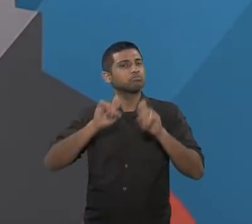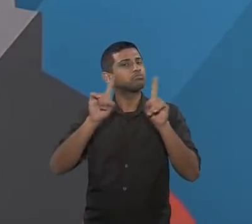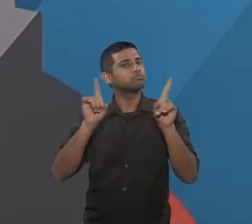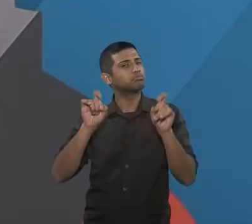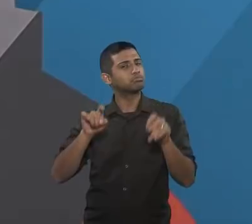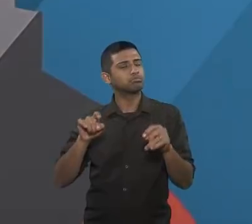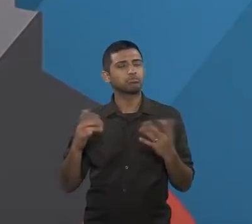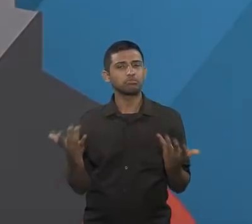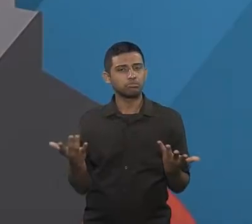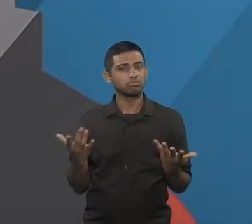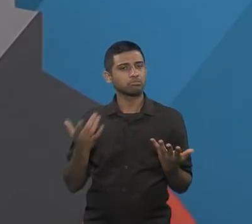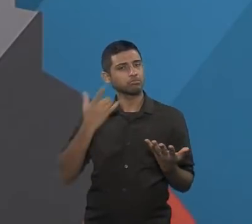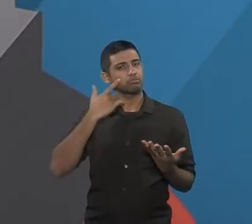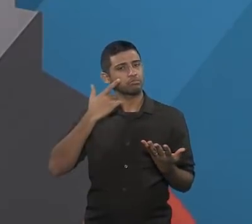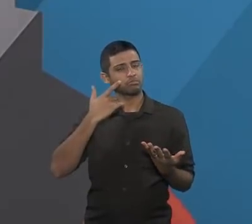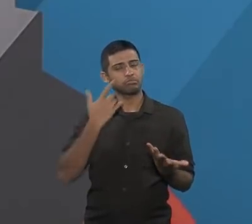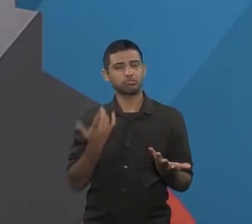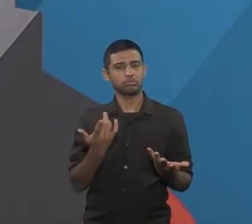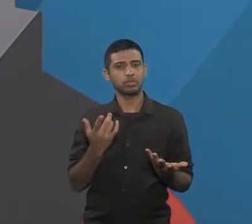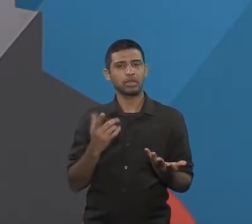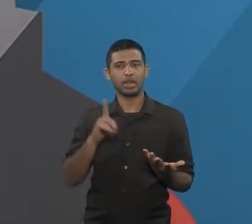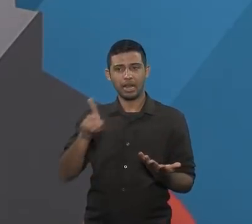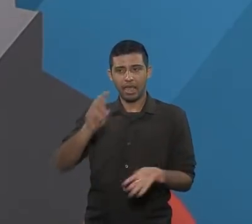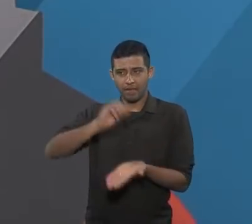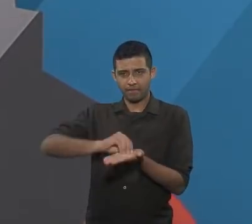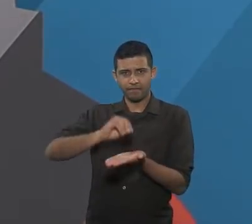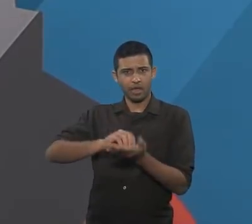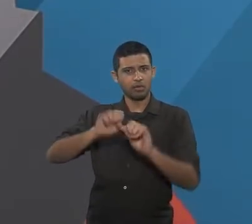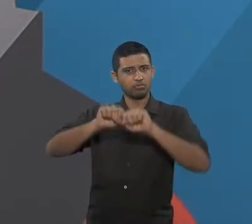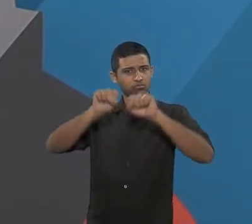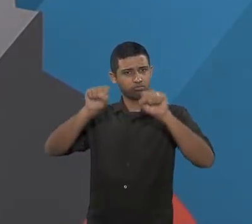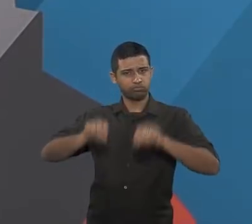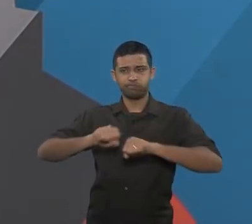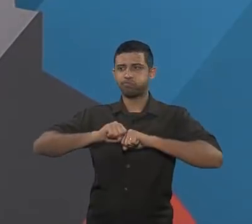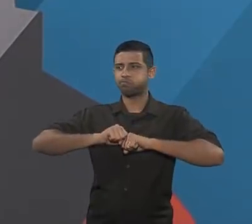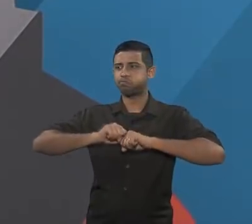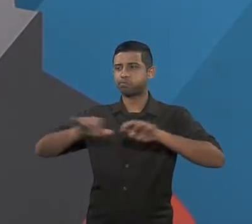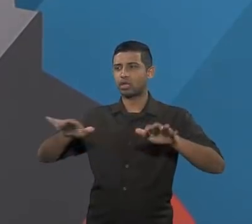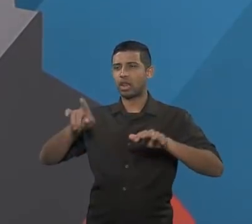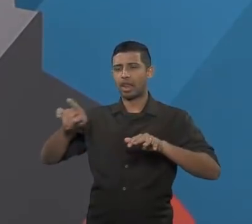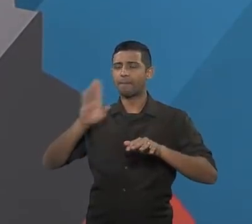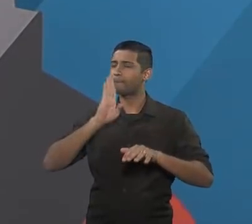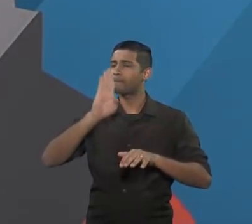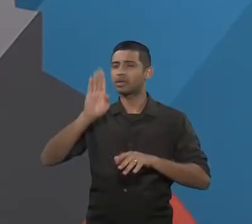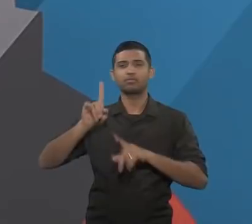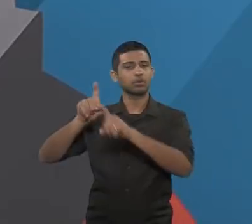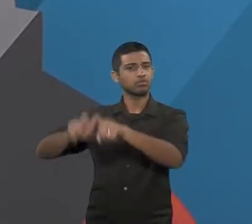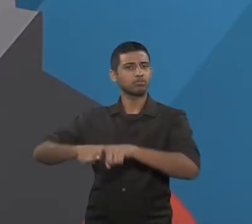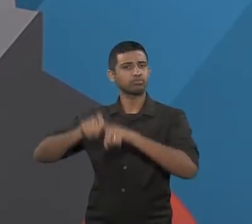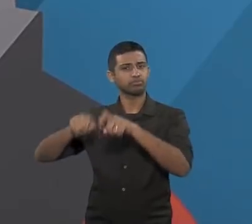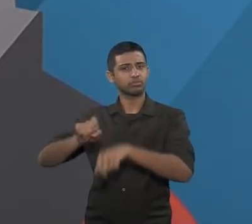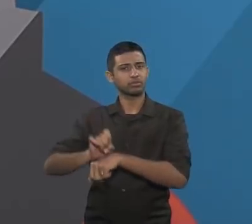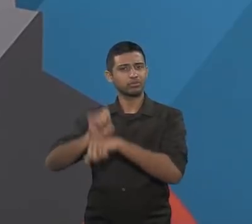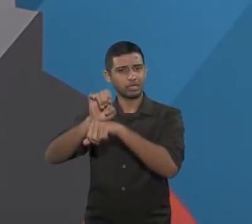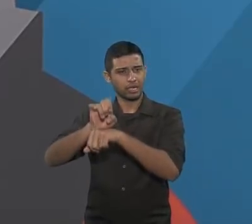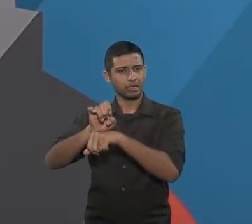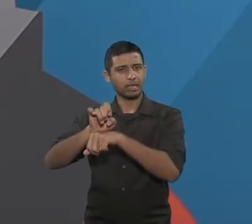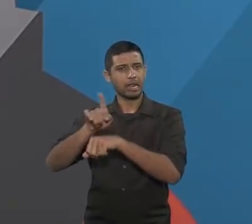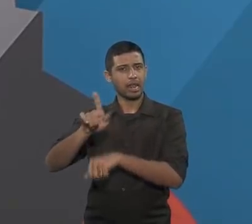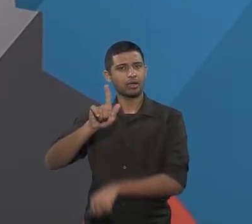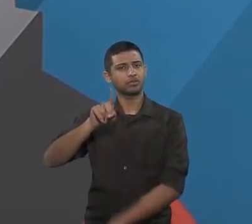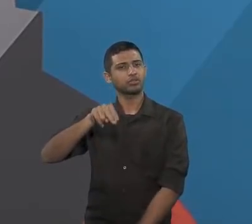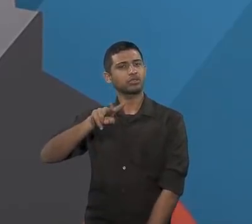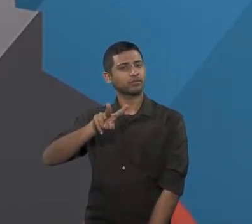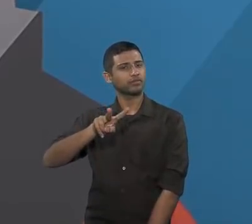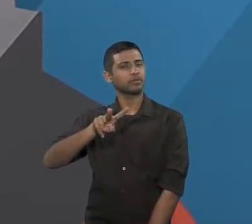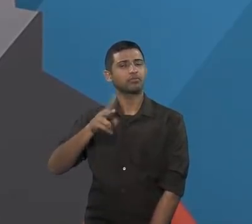será que, já que não é feita a rede, para o interior do estado, principalmente, para abastecer com